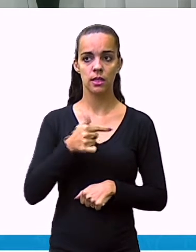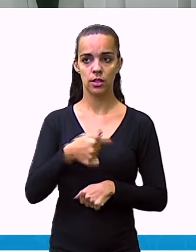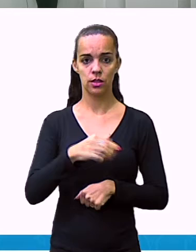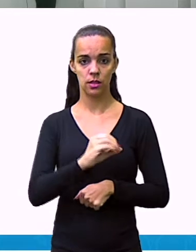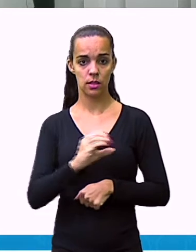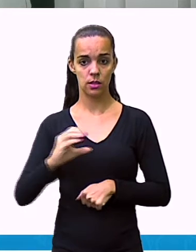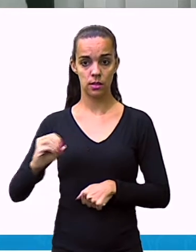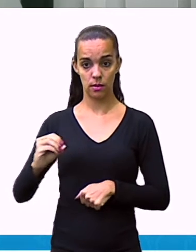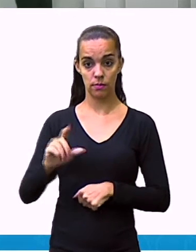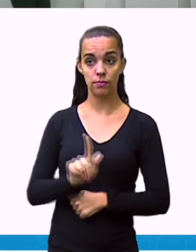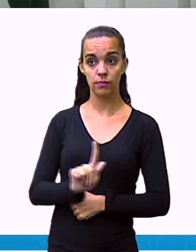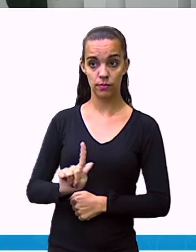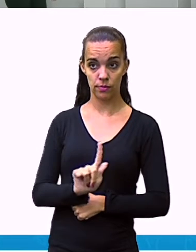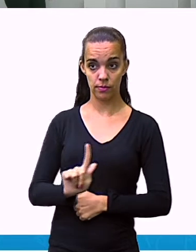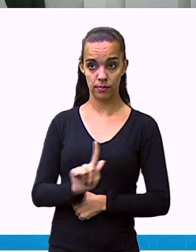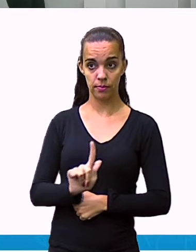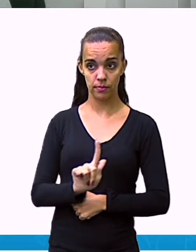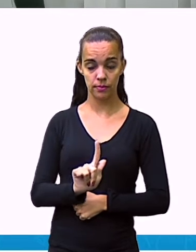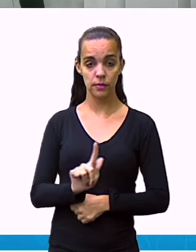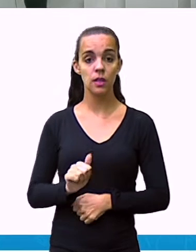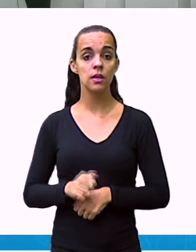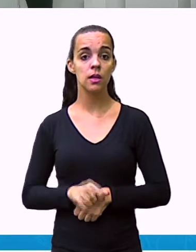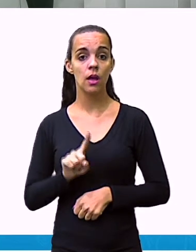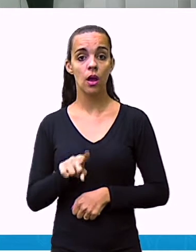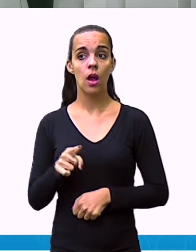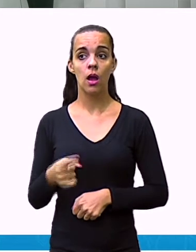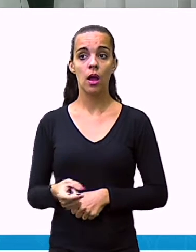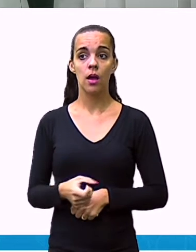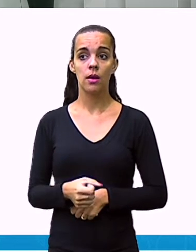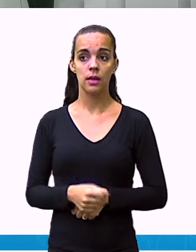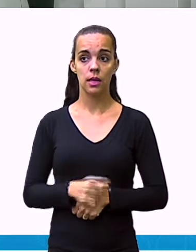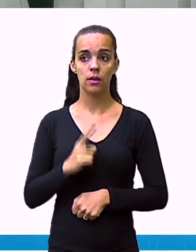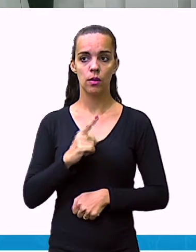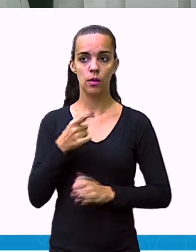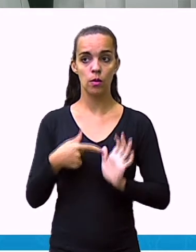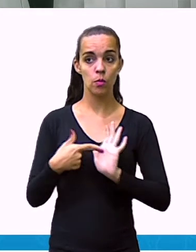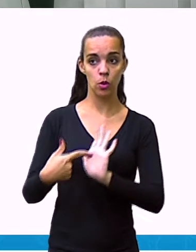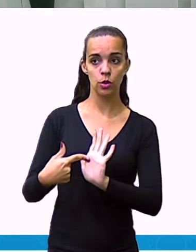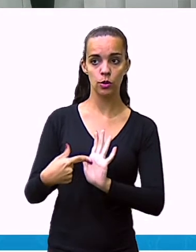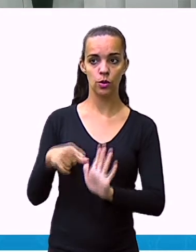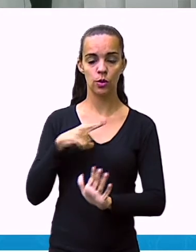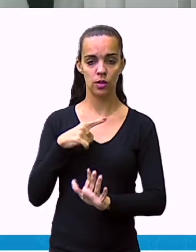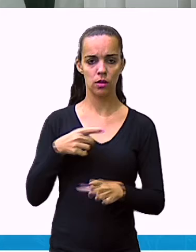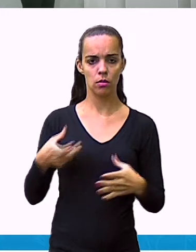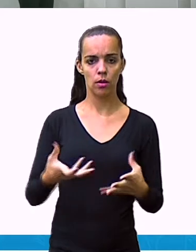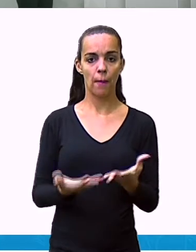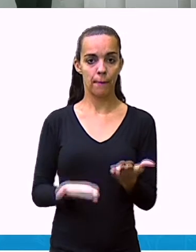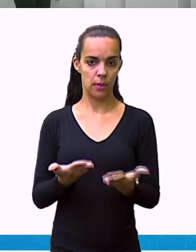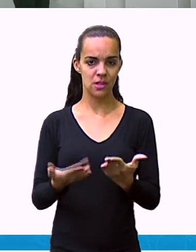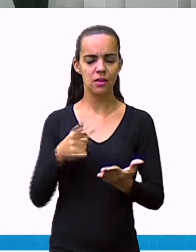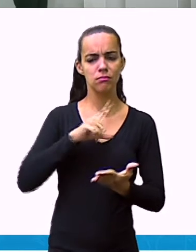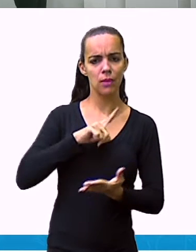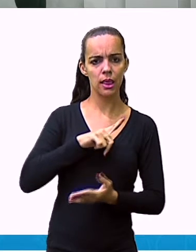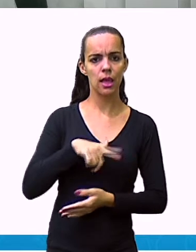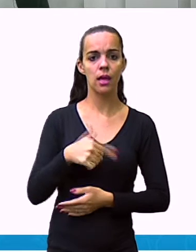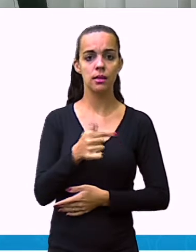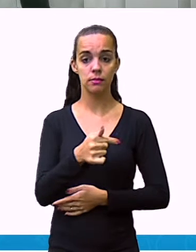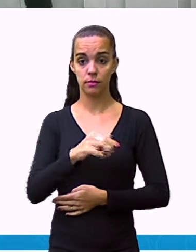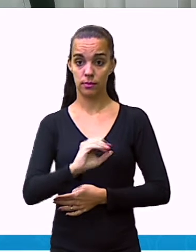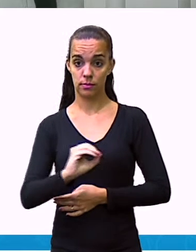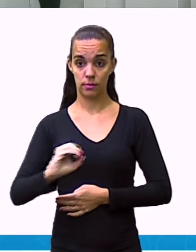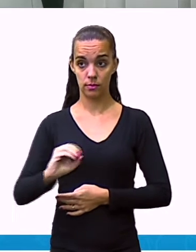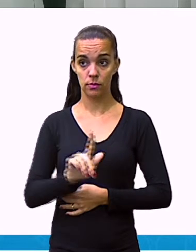aqui tem 700g ele pesou e ele falou para ela que o peso era 700g